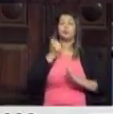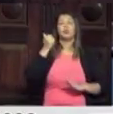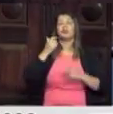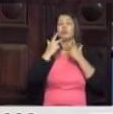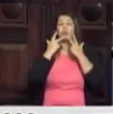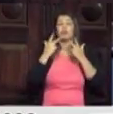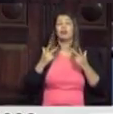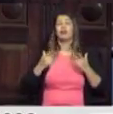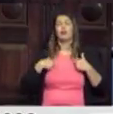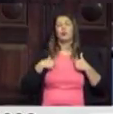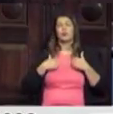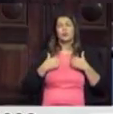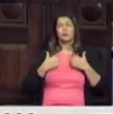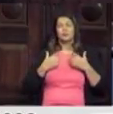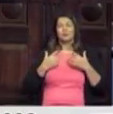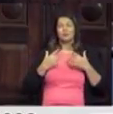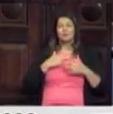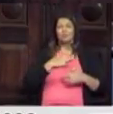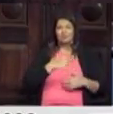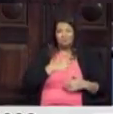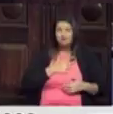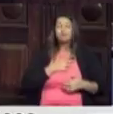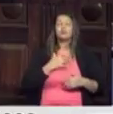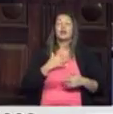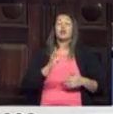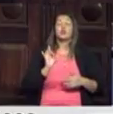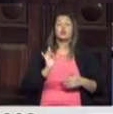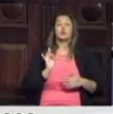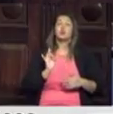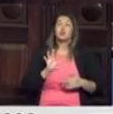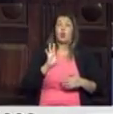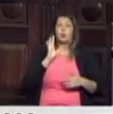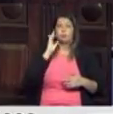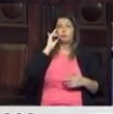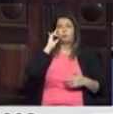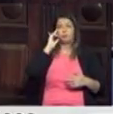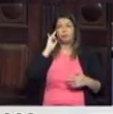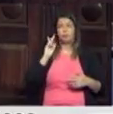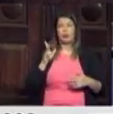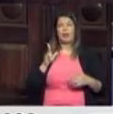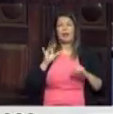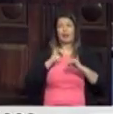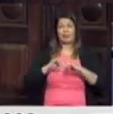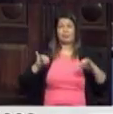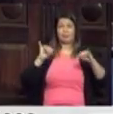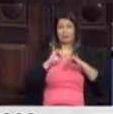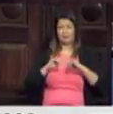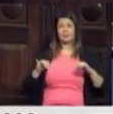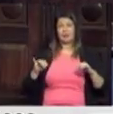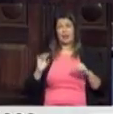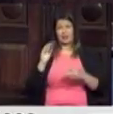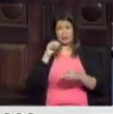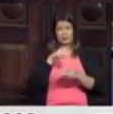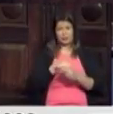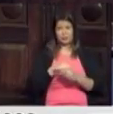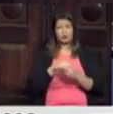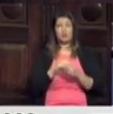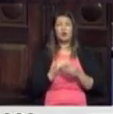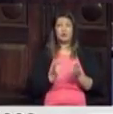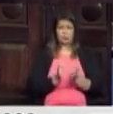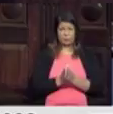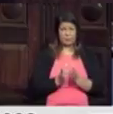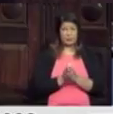também considero não ser um dia para transmissão de votos de